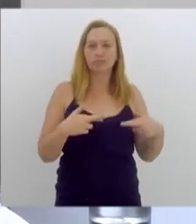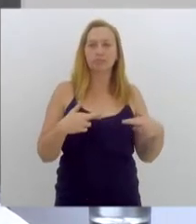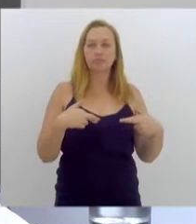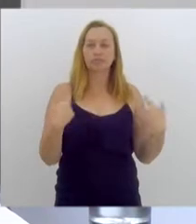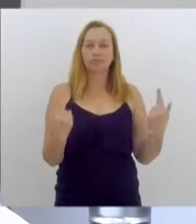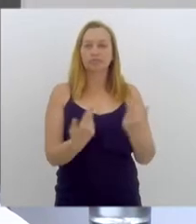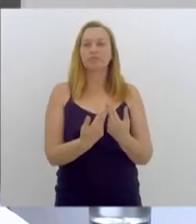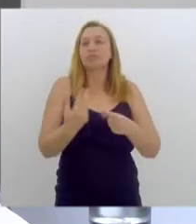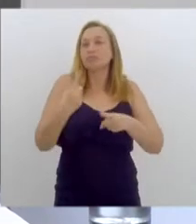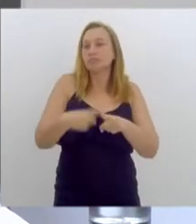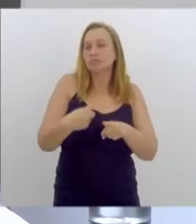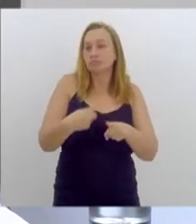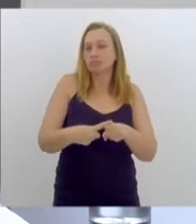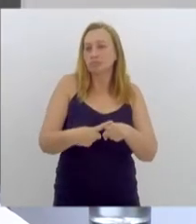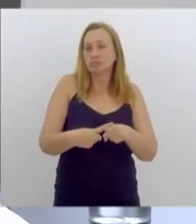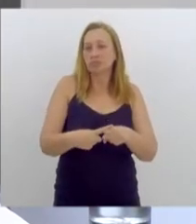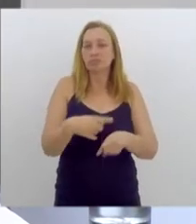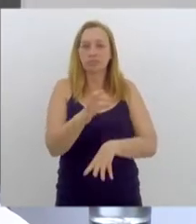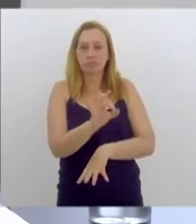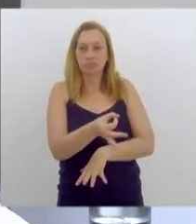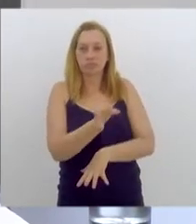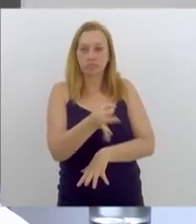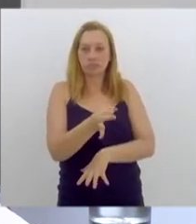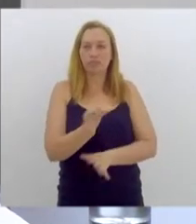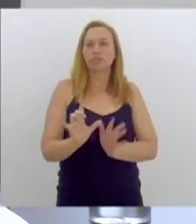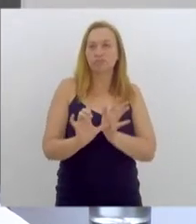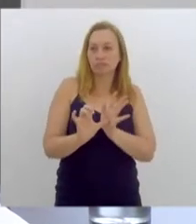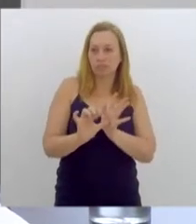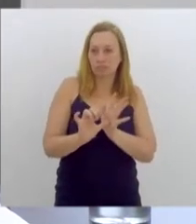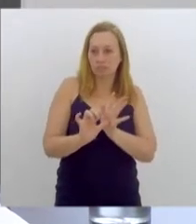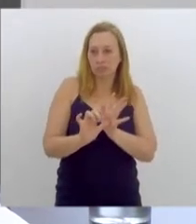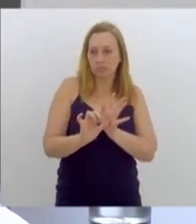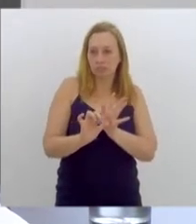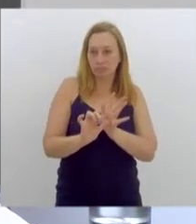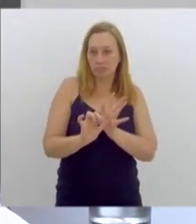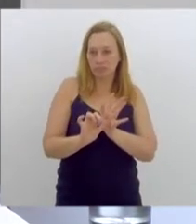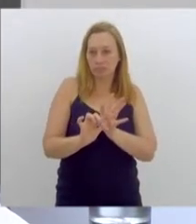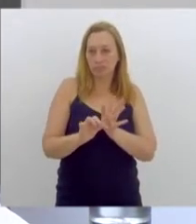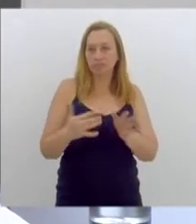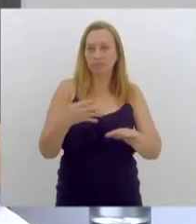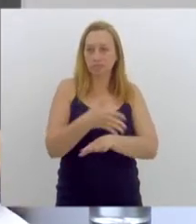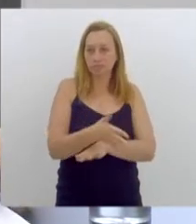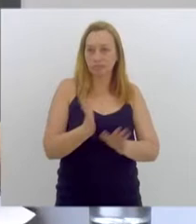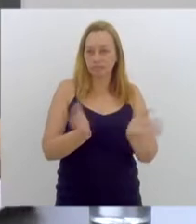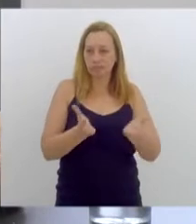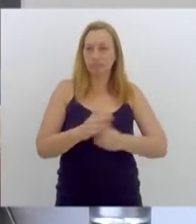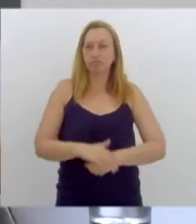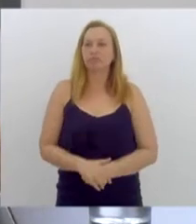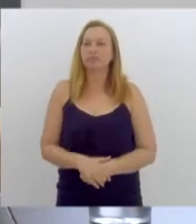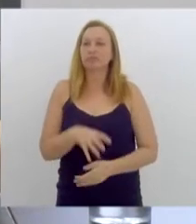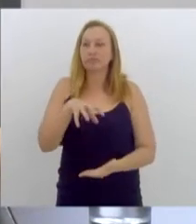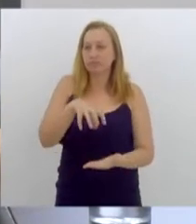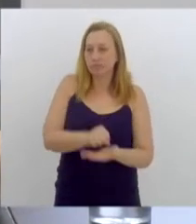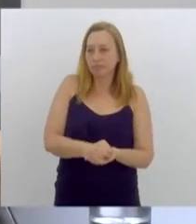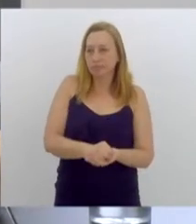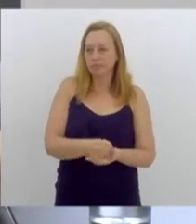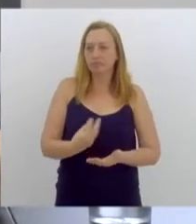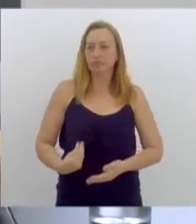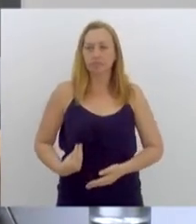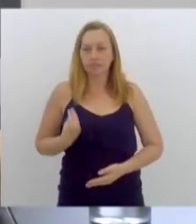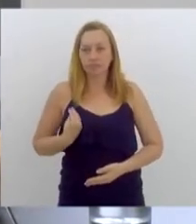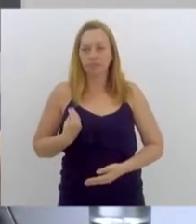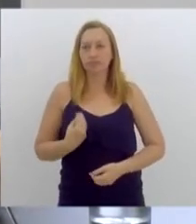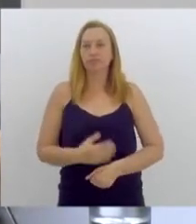porque Possivelmente ele irá se atrasar bastante queria registrar as